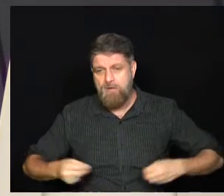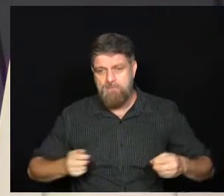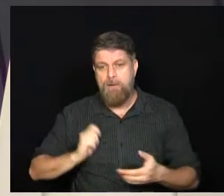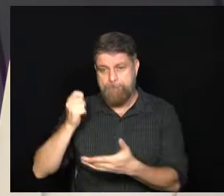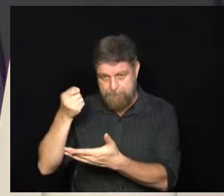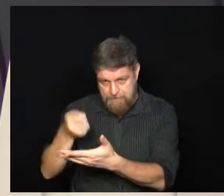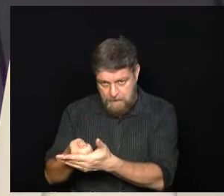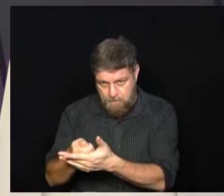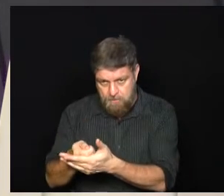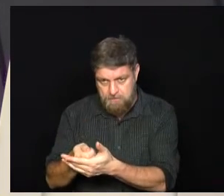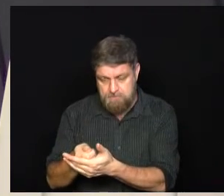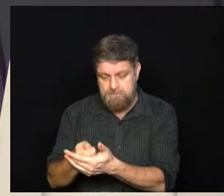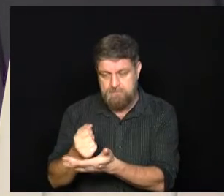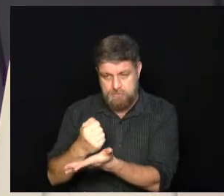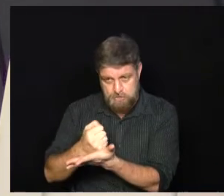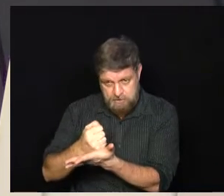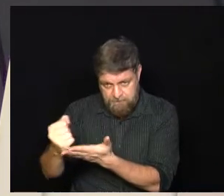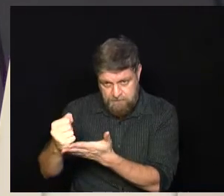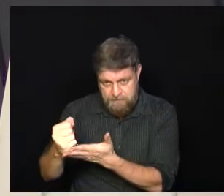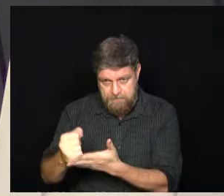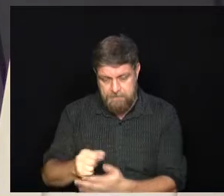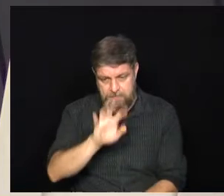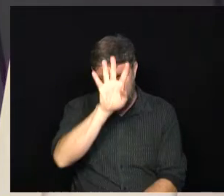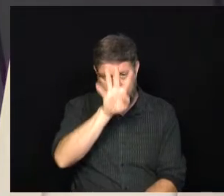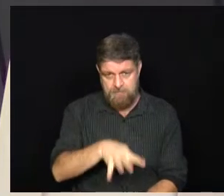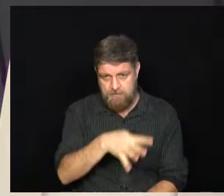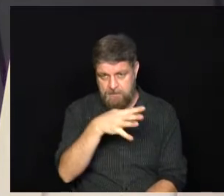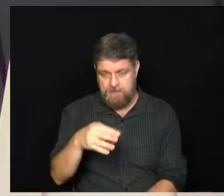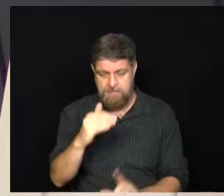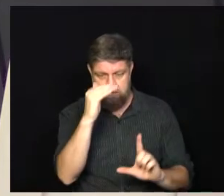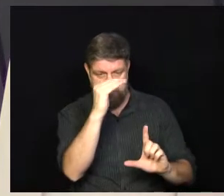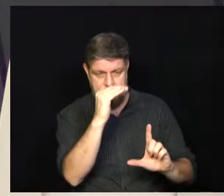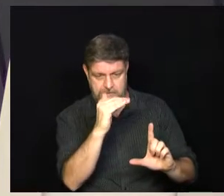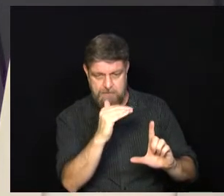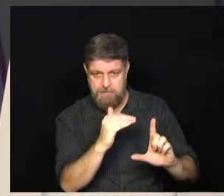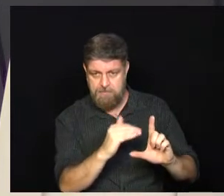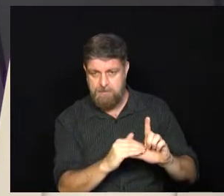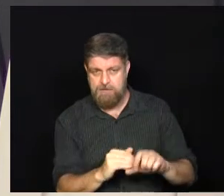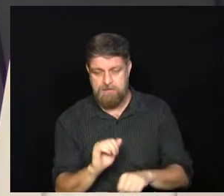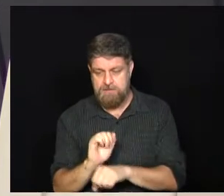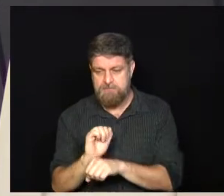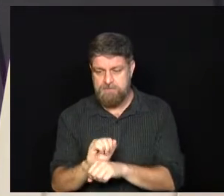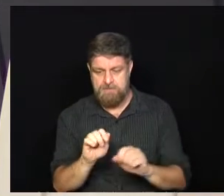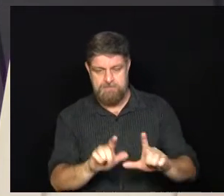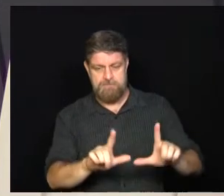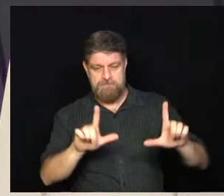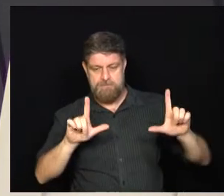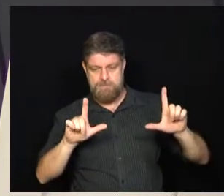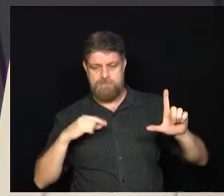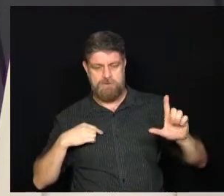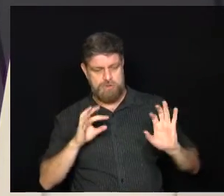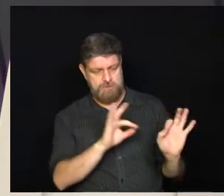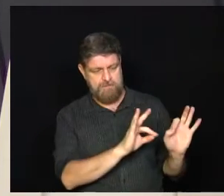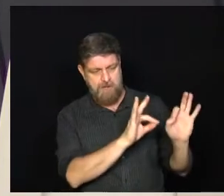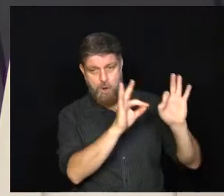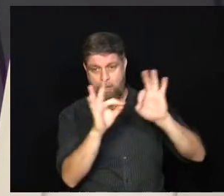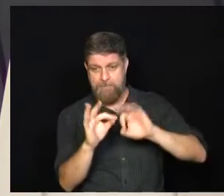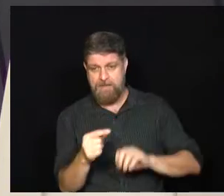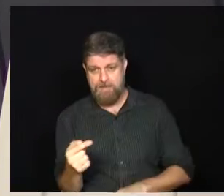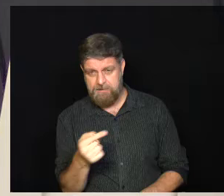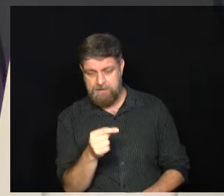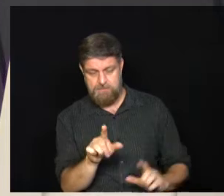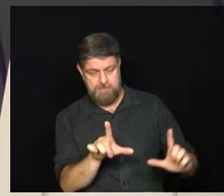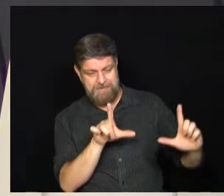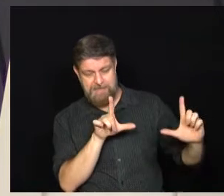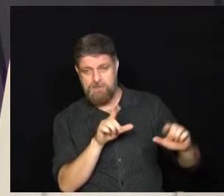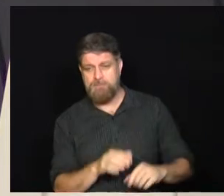e ela... Deixa a tabela de restos a pagar aqui, então, para a gente acompanhar. Quando